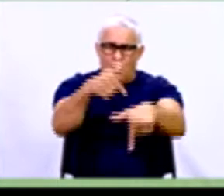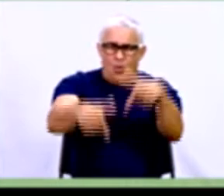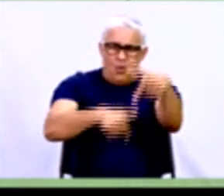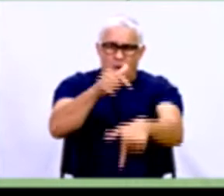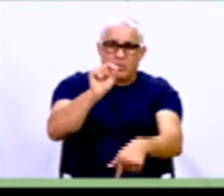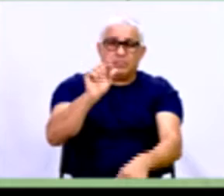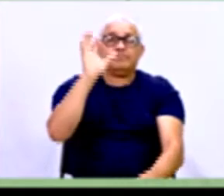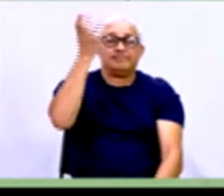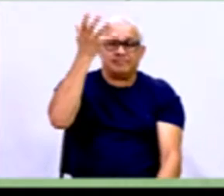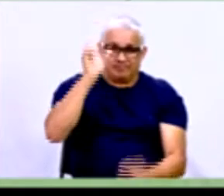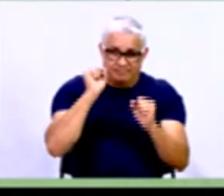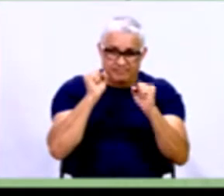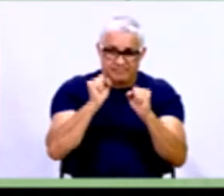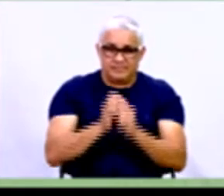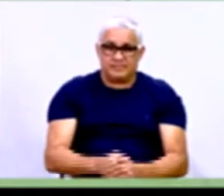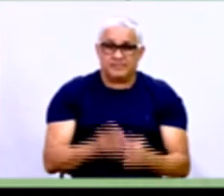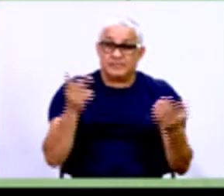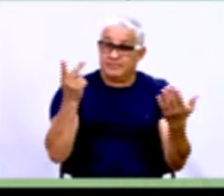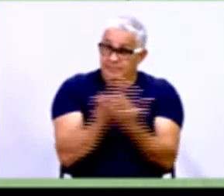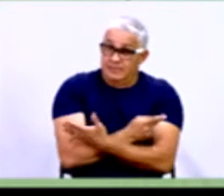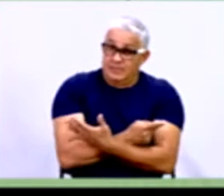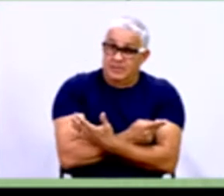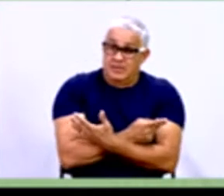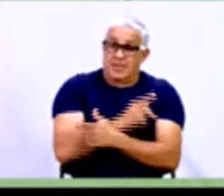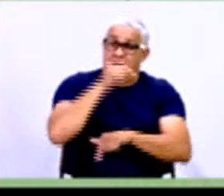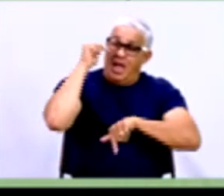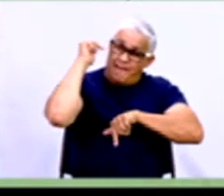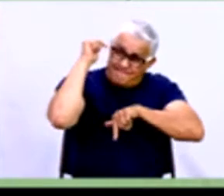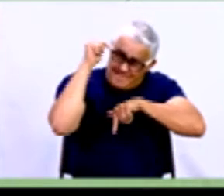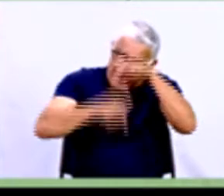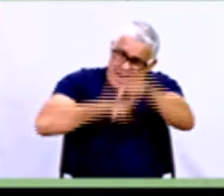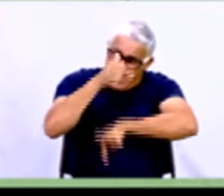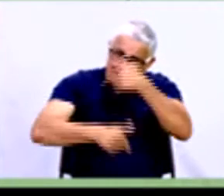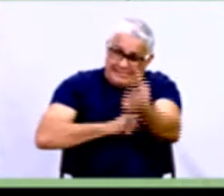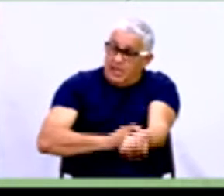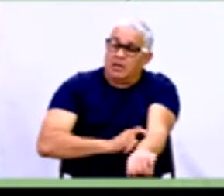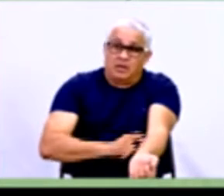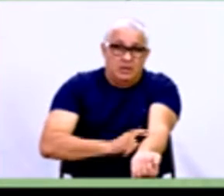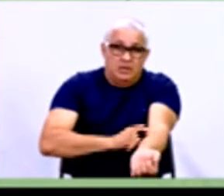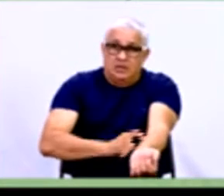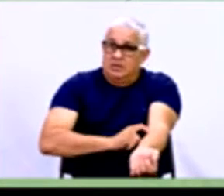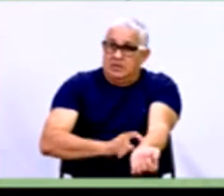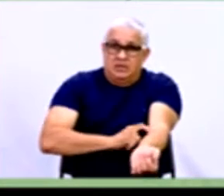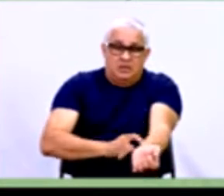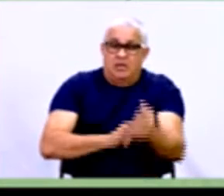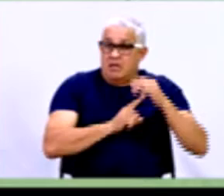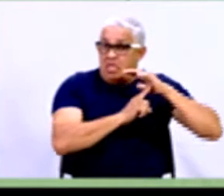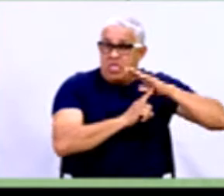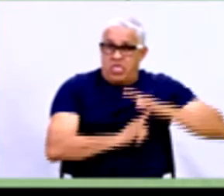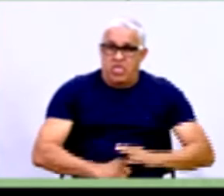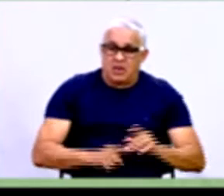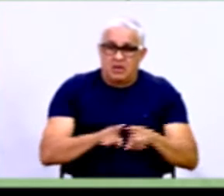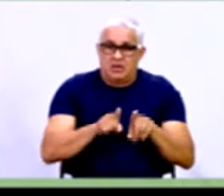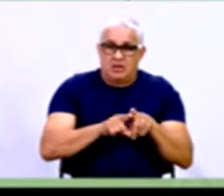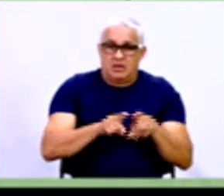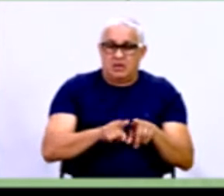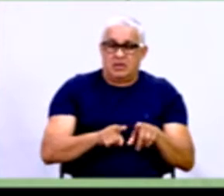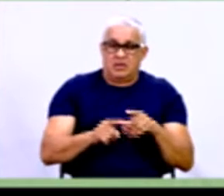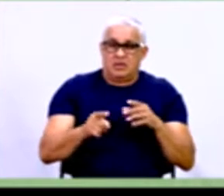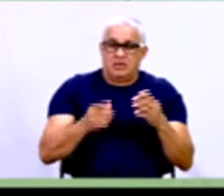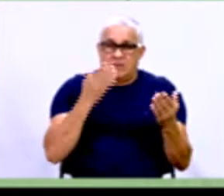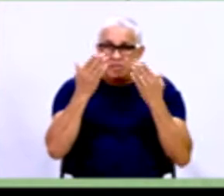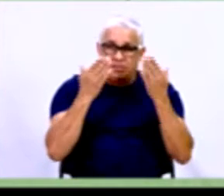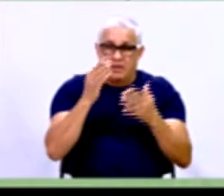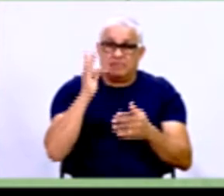pode acontecer? Em virtude disso, uma sobrecarga de trabalho, um estresse, um desequilíbrio psicológico. Então, tudo isso tende a gerar